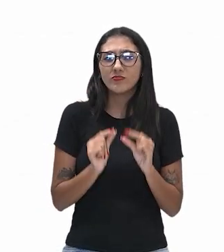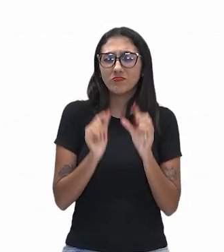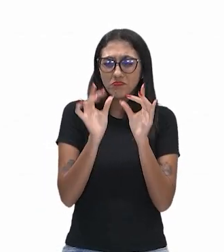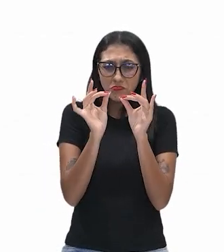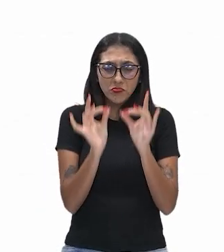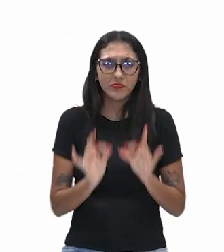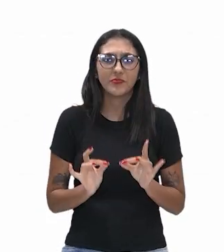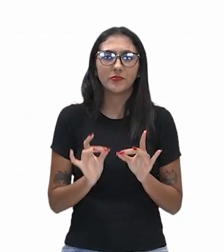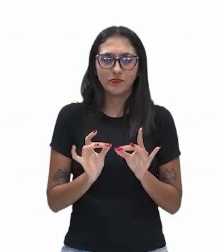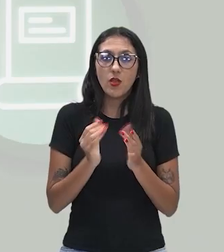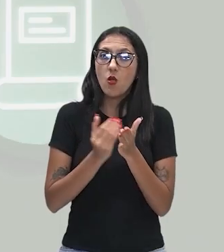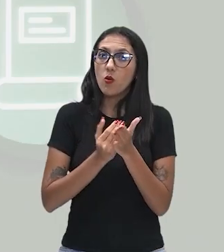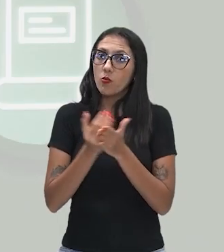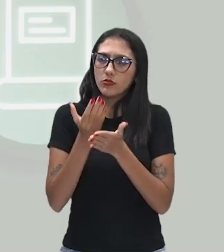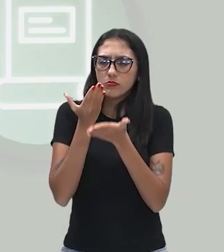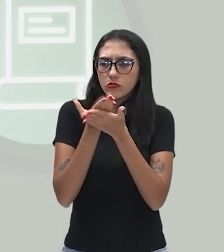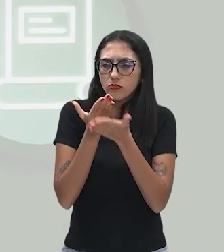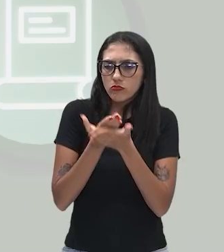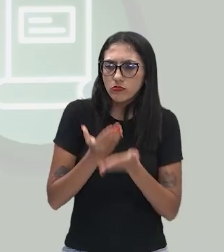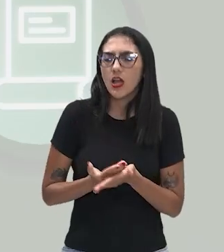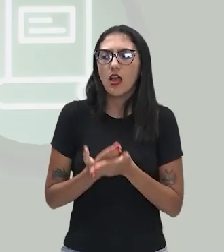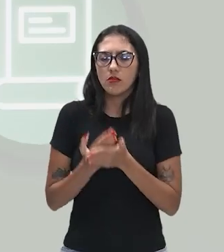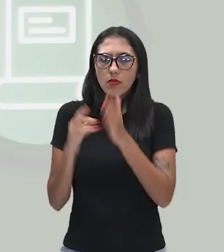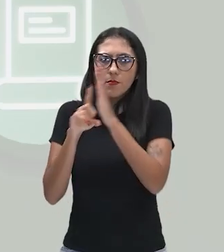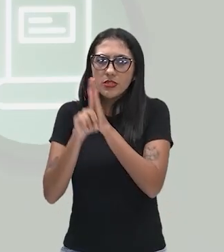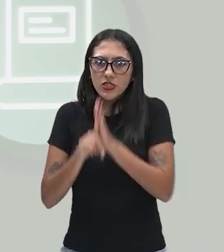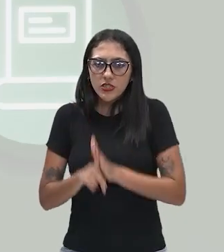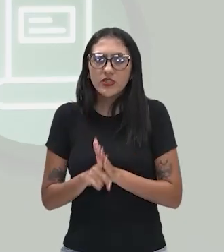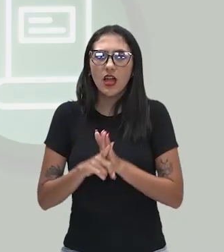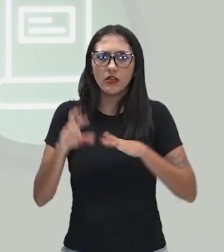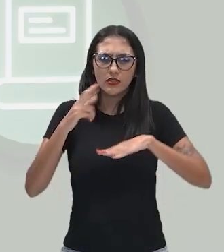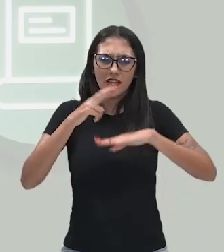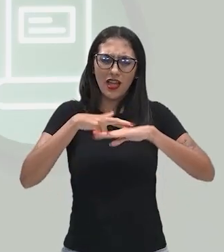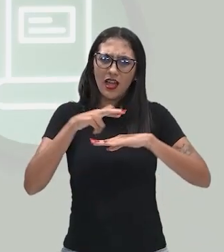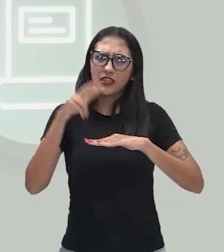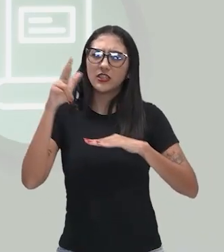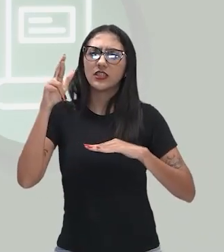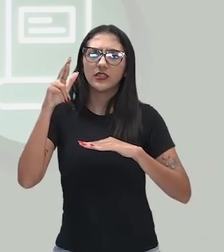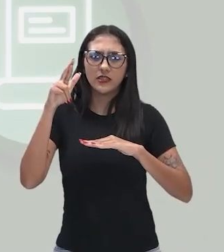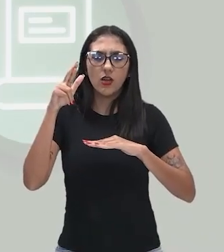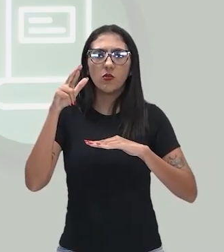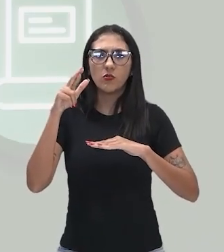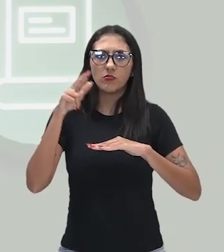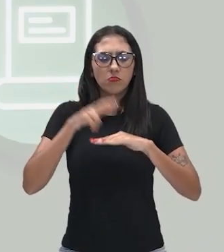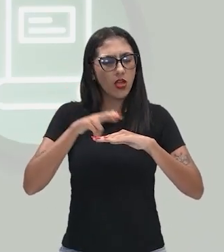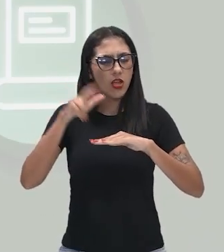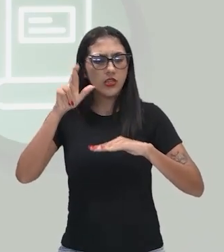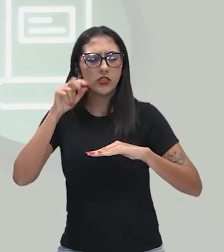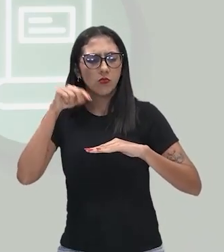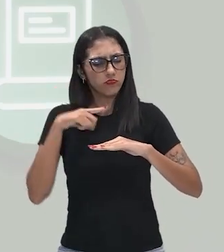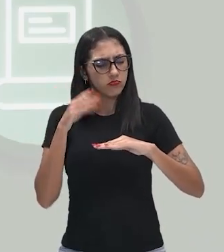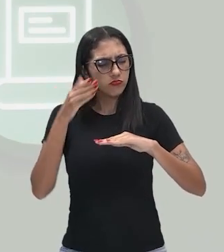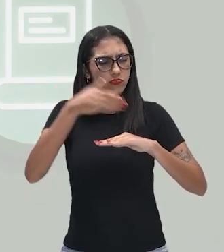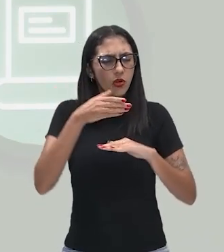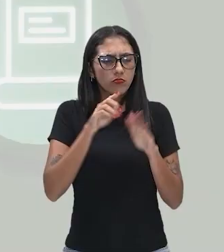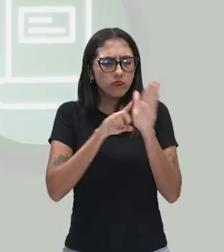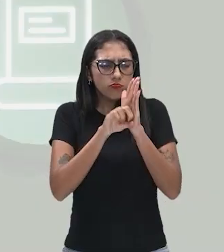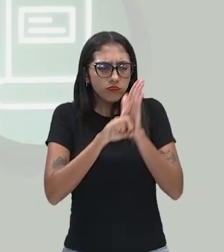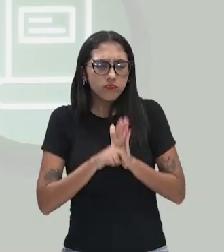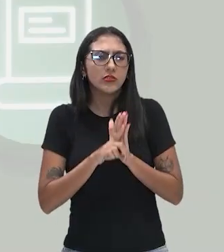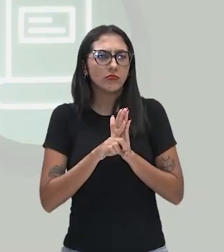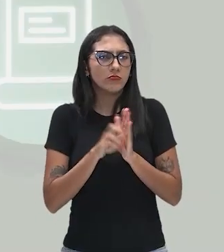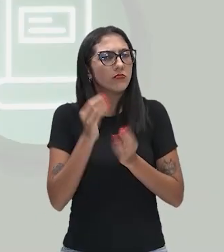a estudar sobre a radiação que os corpos emitiam e para poder explicar